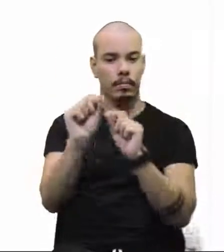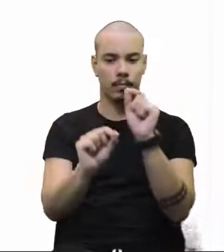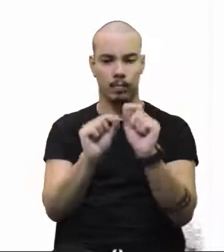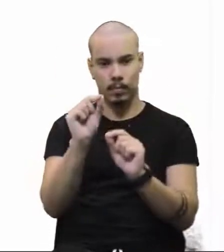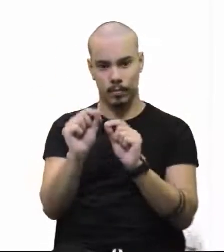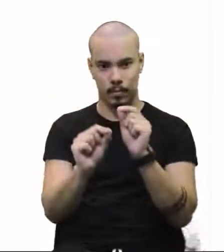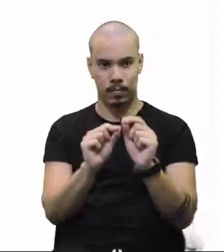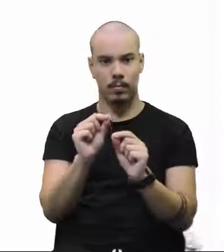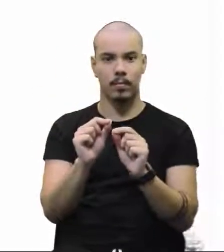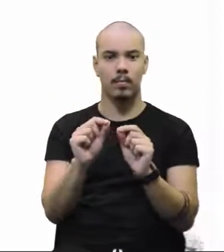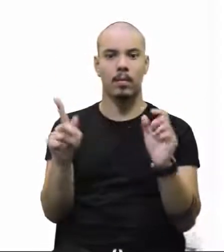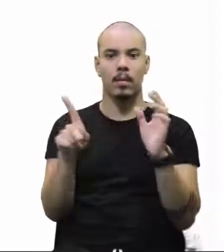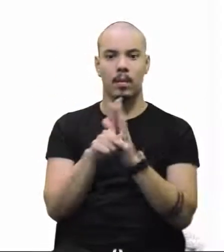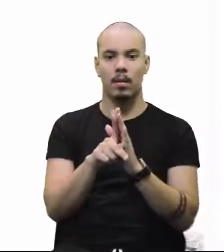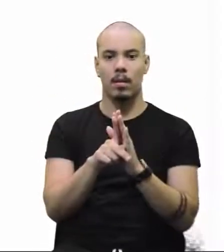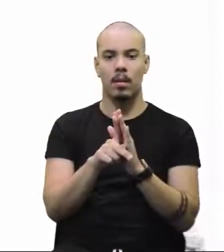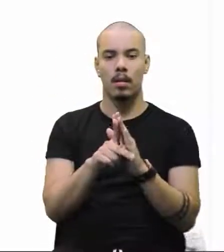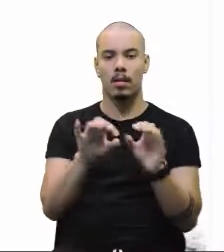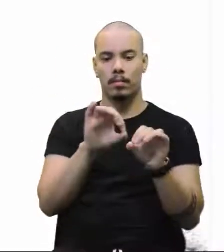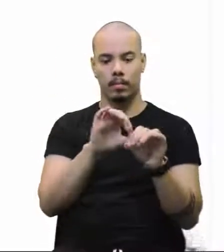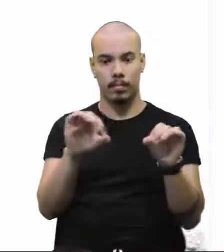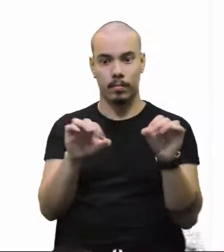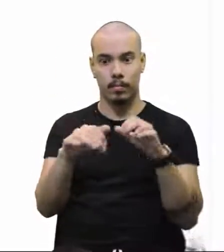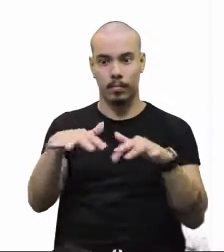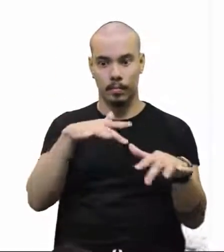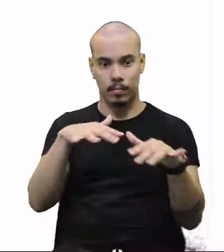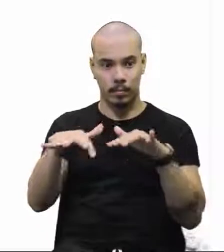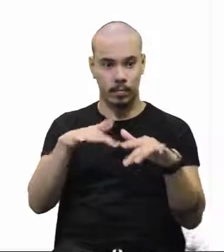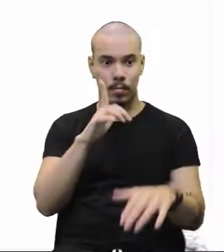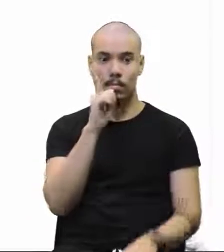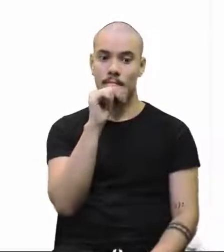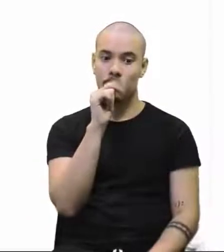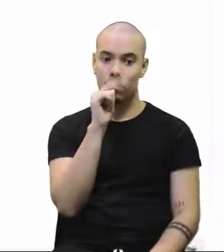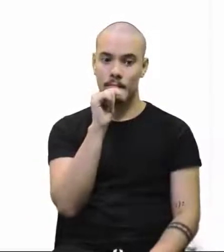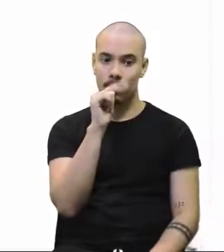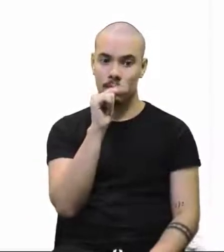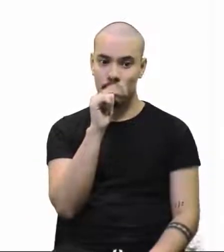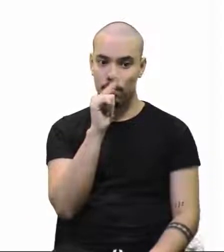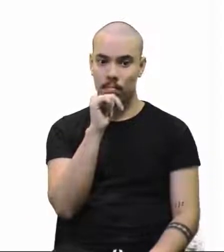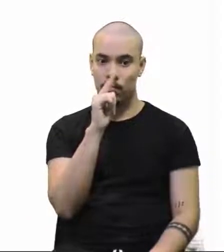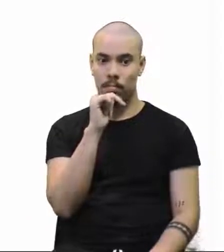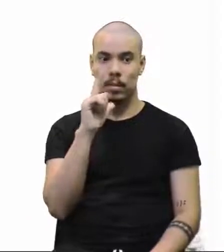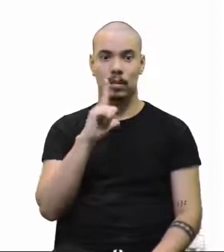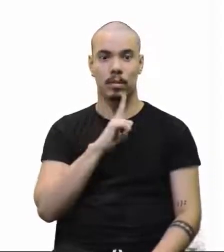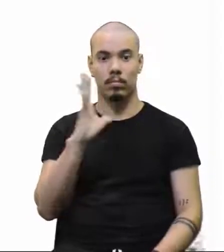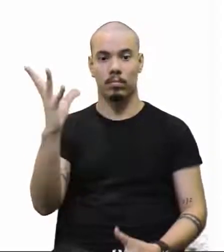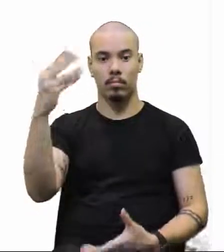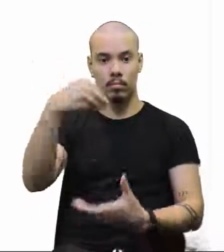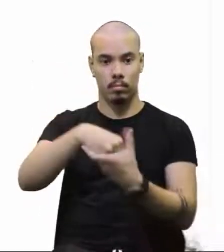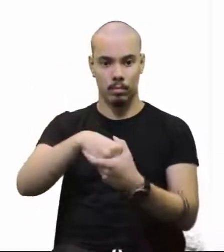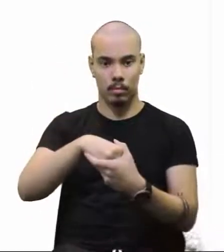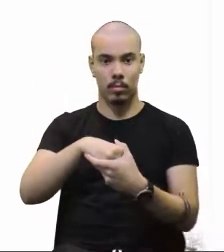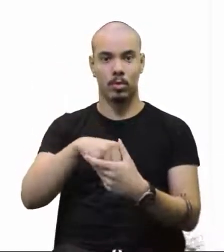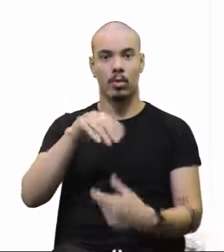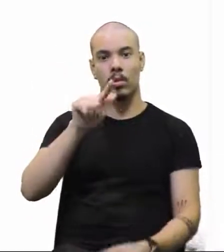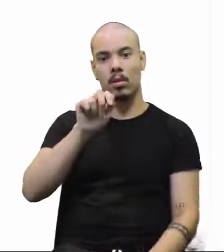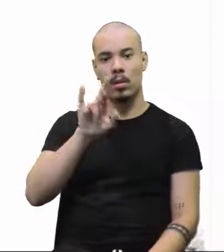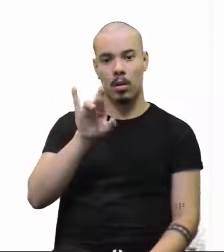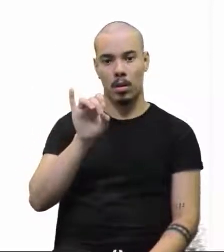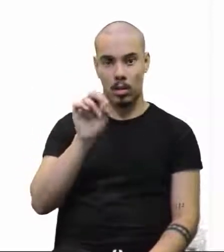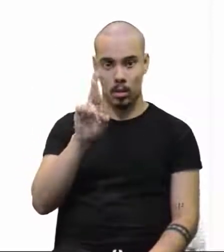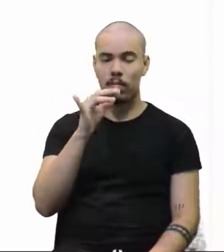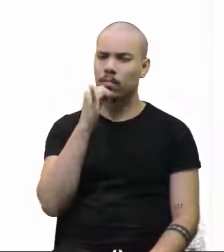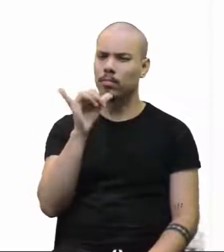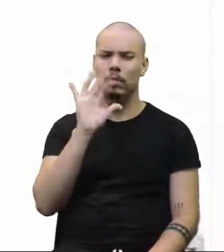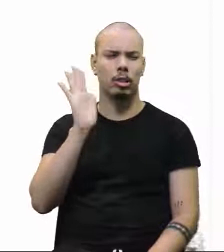seguinte: a turbina movimentada pela água está acoplada a um gerador elétrico. Então, olha aí, já